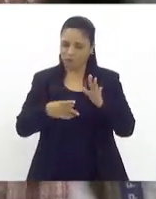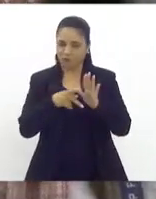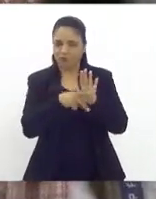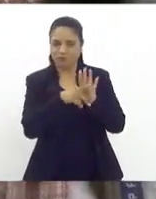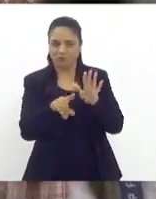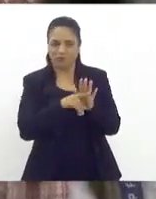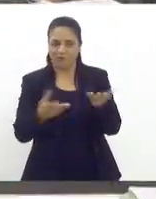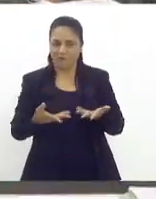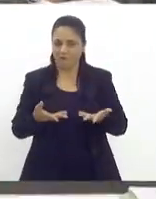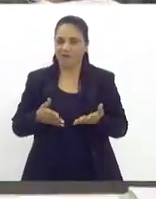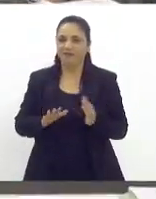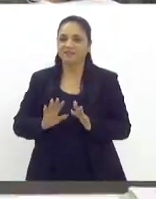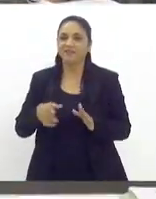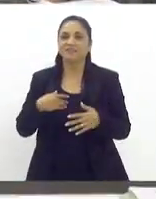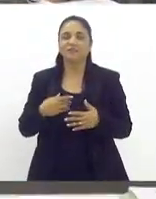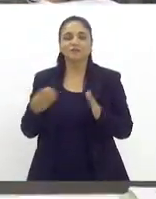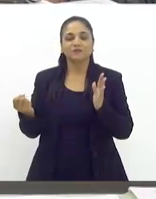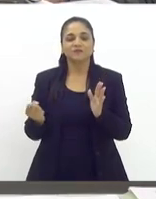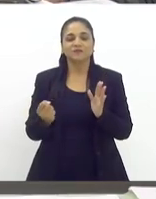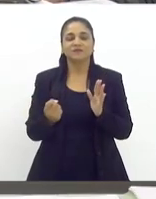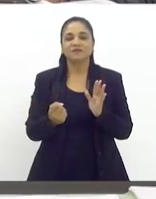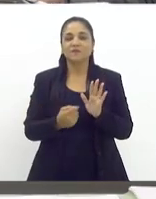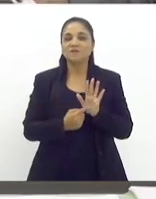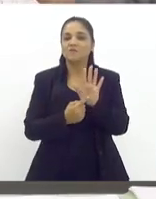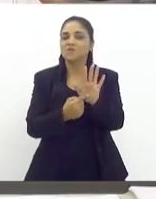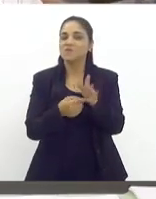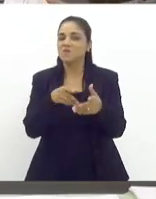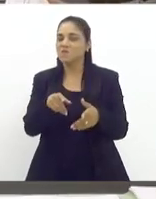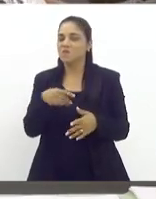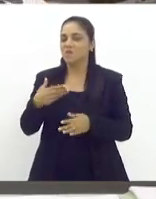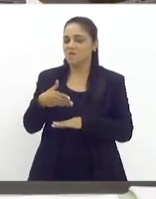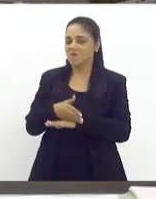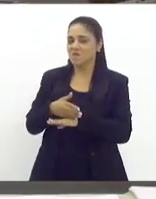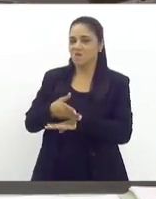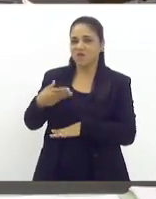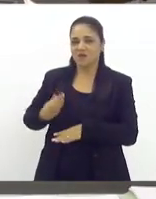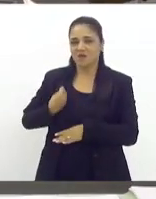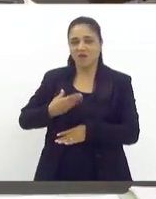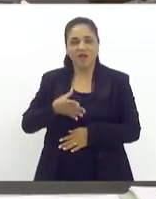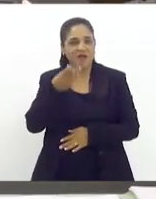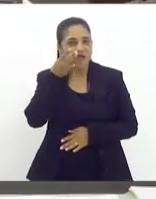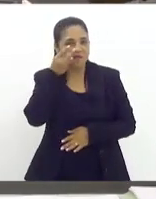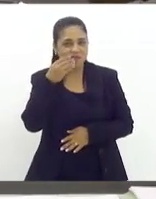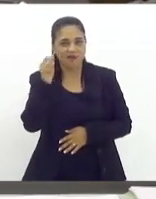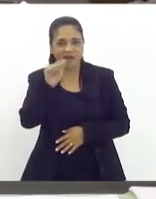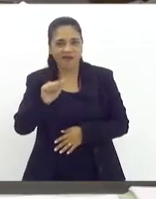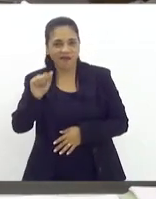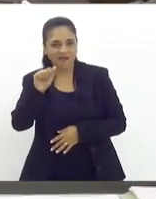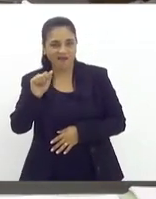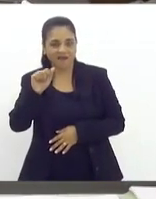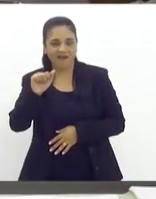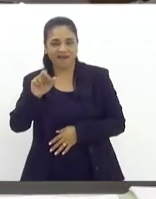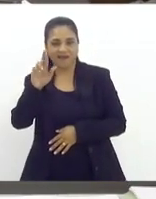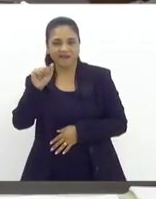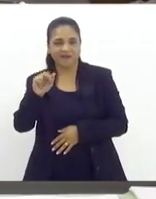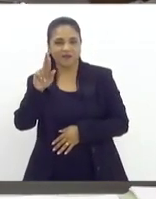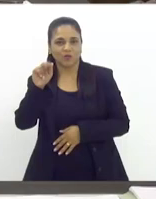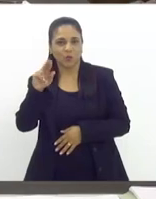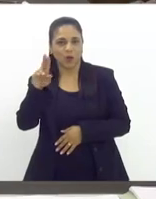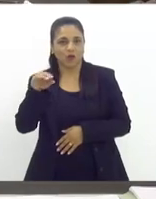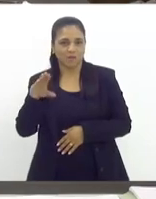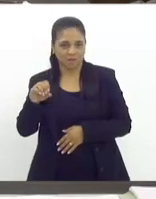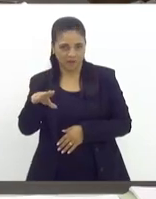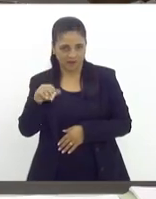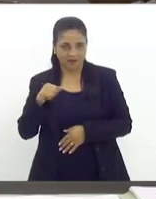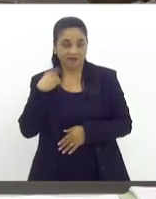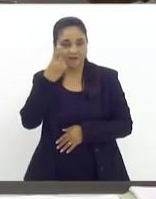Destacar a presença do ilustre amigo, querido, ex-prefeito de Araruama, Chiquinho, da Educação. Vossa Excelência chega num